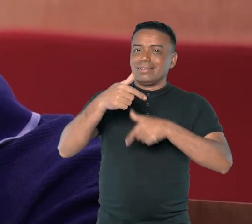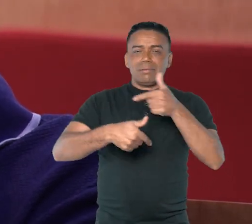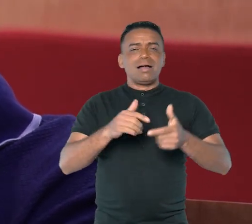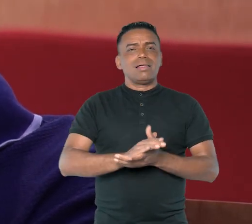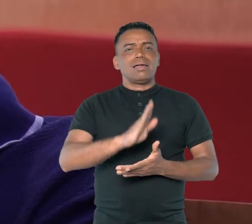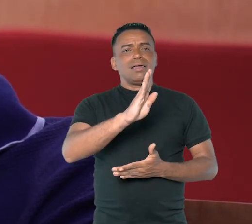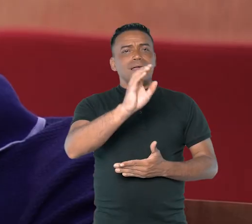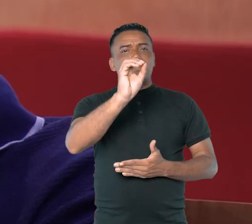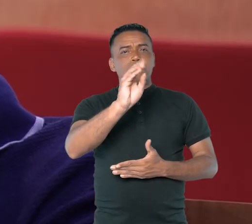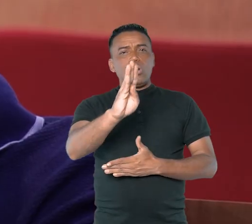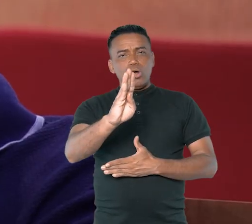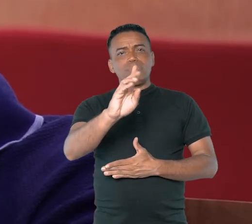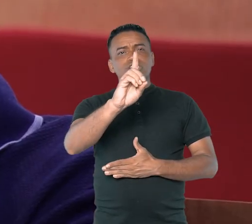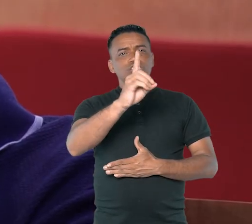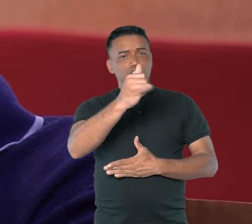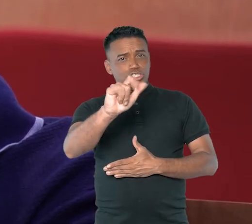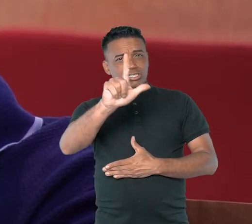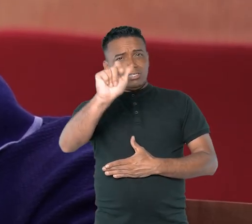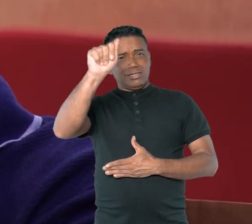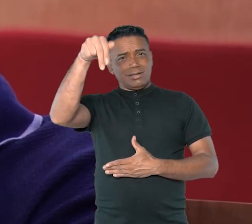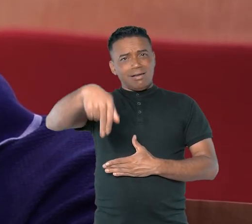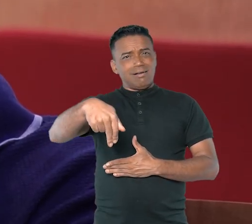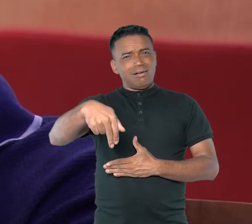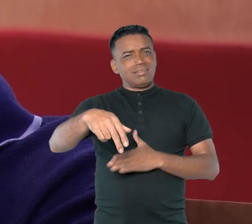tem um verso que eu considero um dos mais bonitos da música,